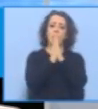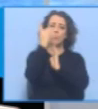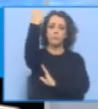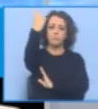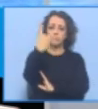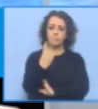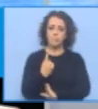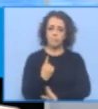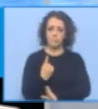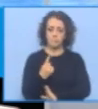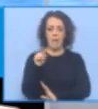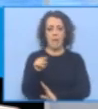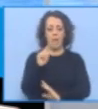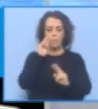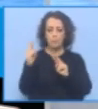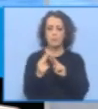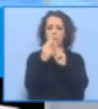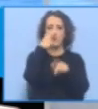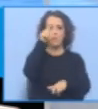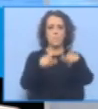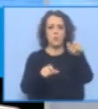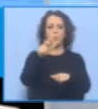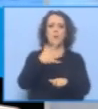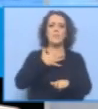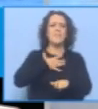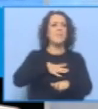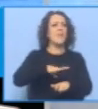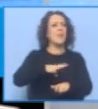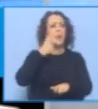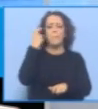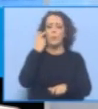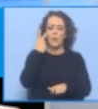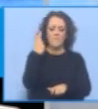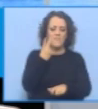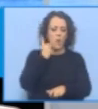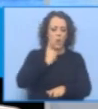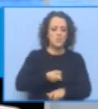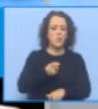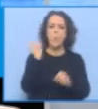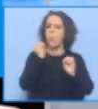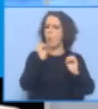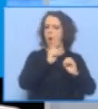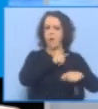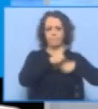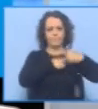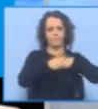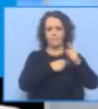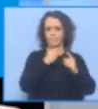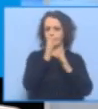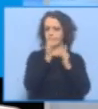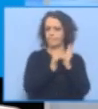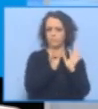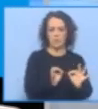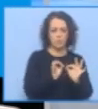encontramos-nos facilmente com pessoas que andam à procura do sentido da vida, que não têm uma tradição cristã, já às vezes